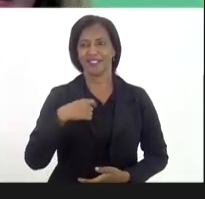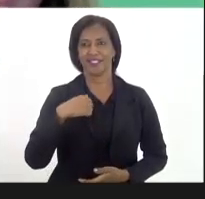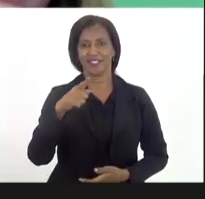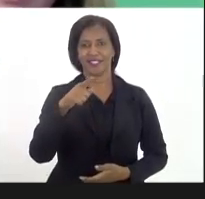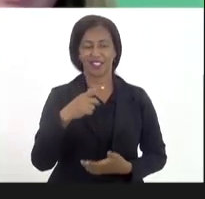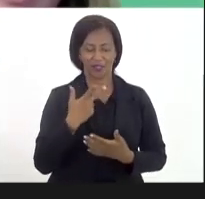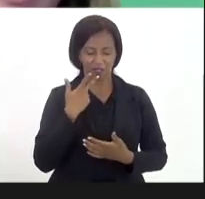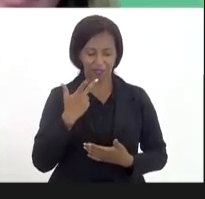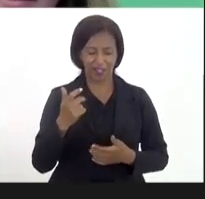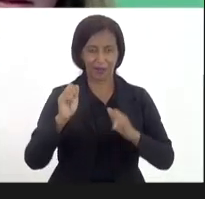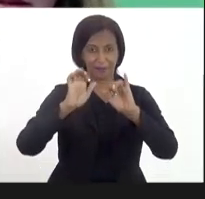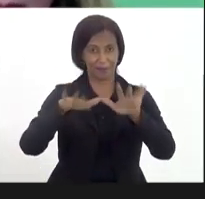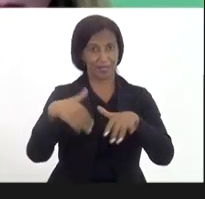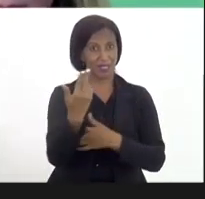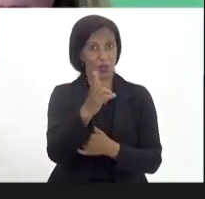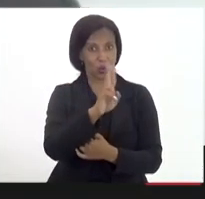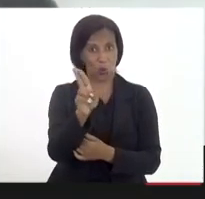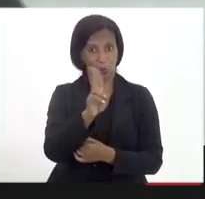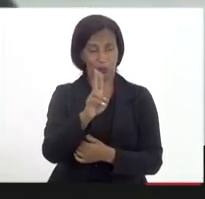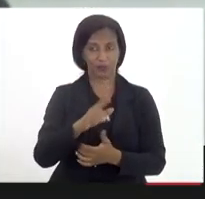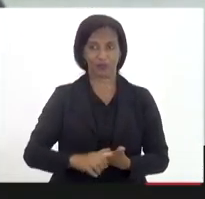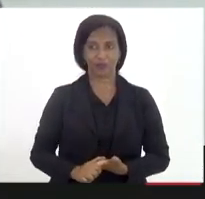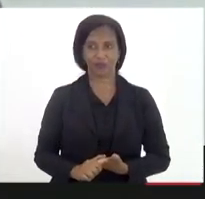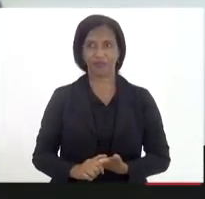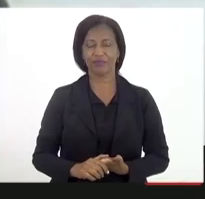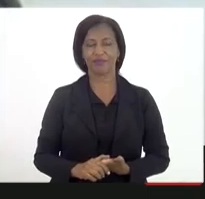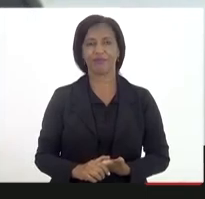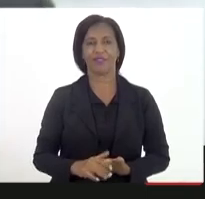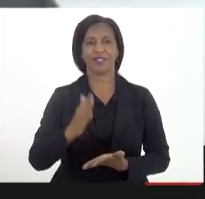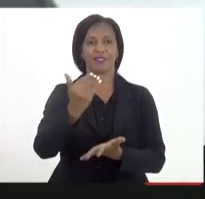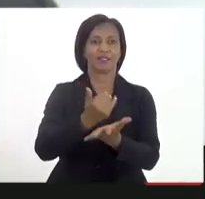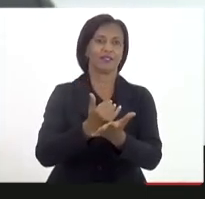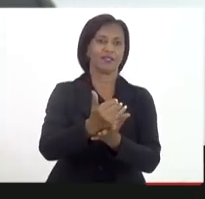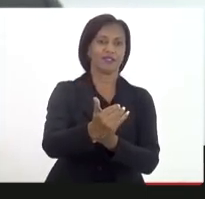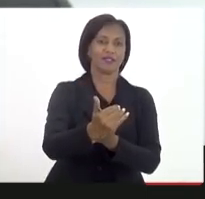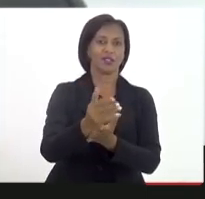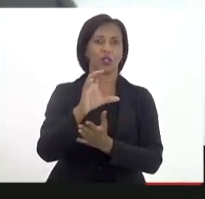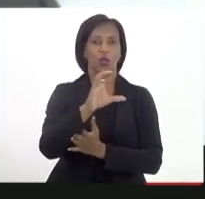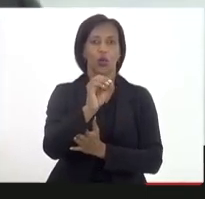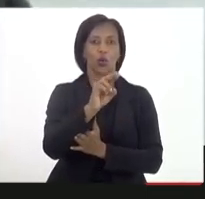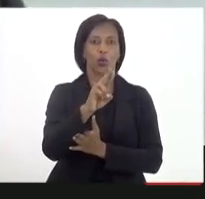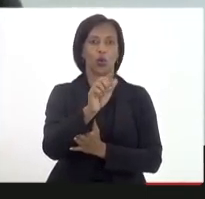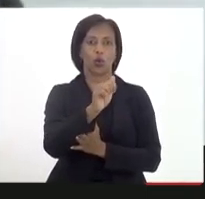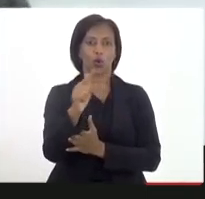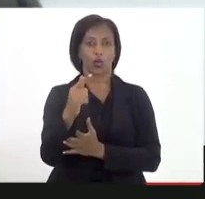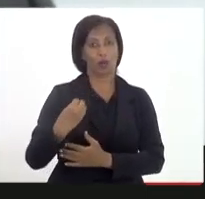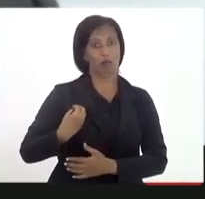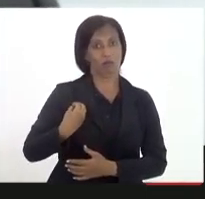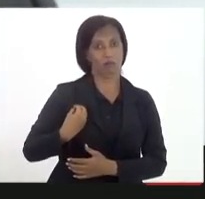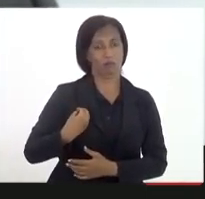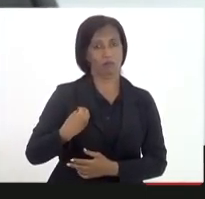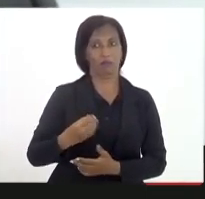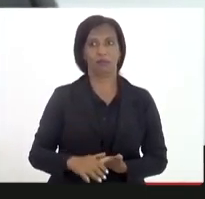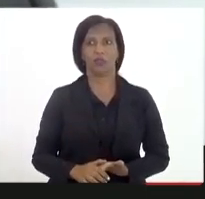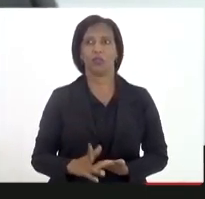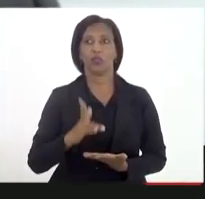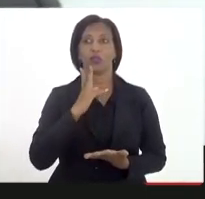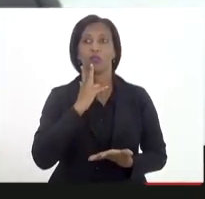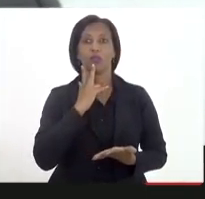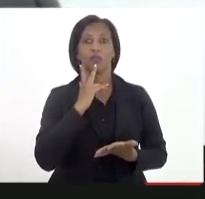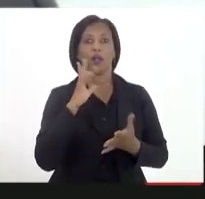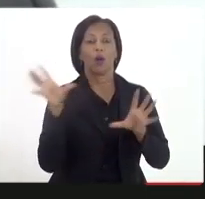Justamente na senhora no Manifesto Bar inglês for eu tava fazendo aqui o Coronel presente aqui o corpo de bombeiro vou fazer um